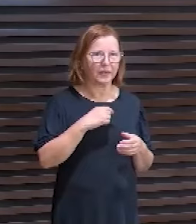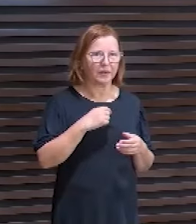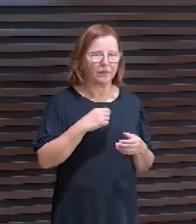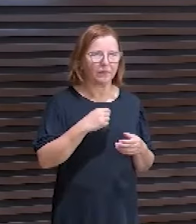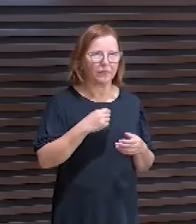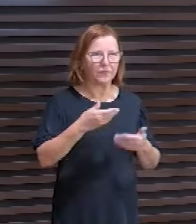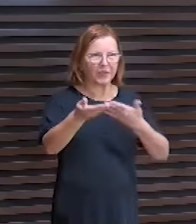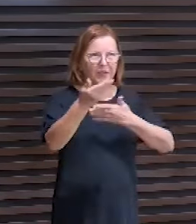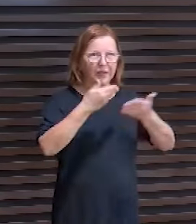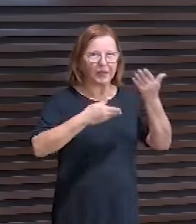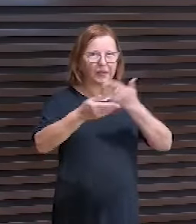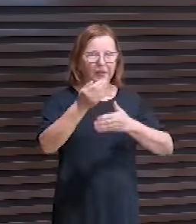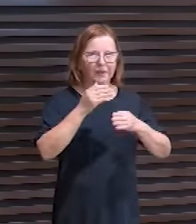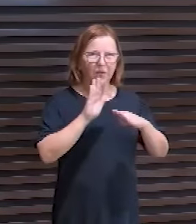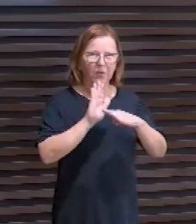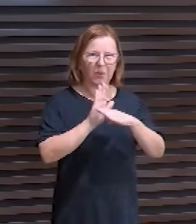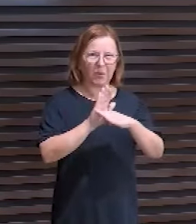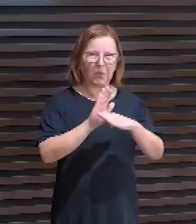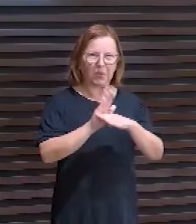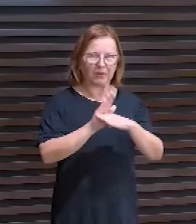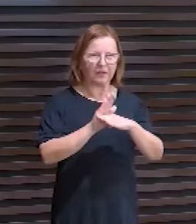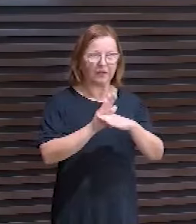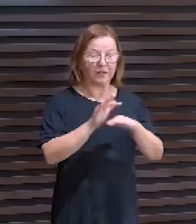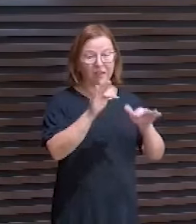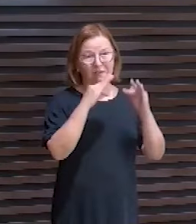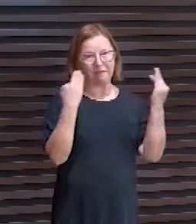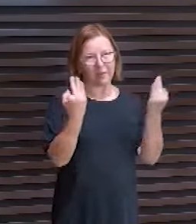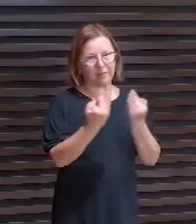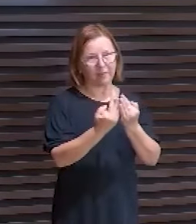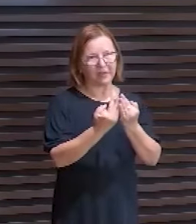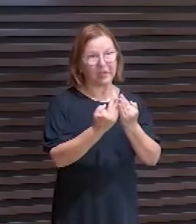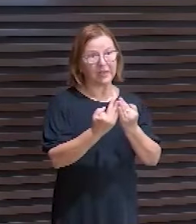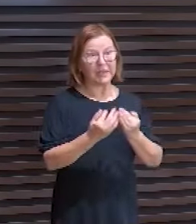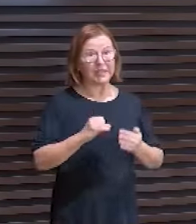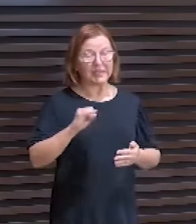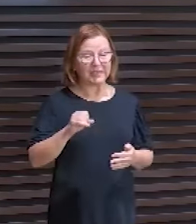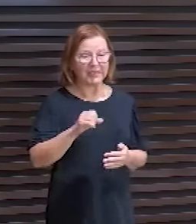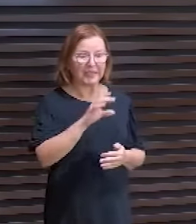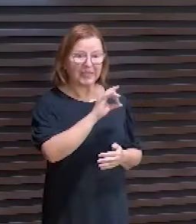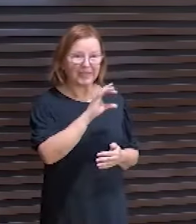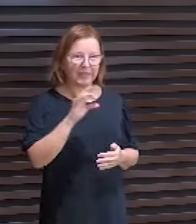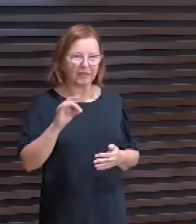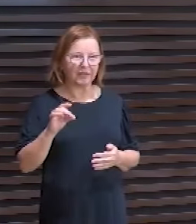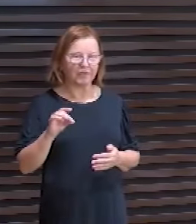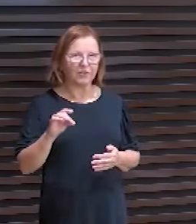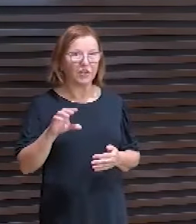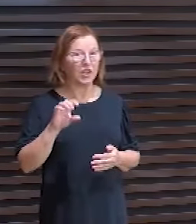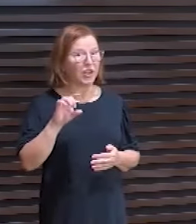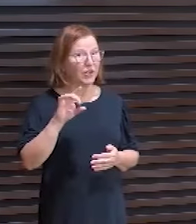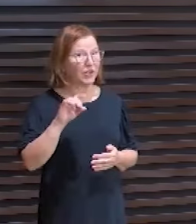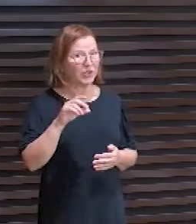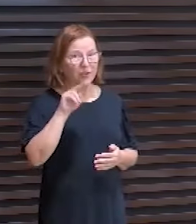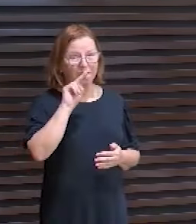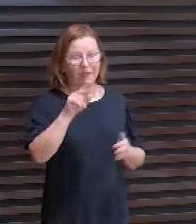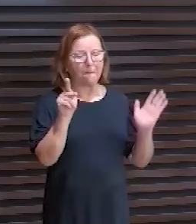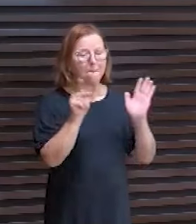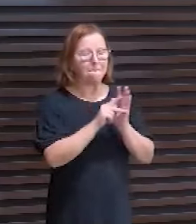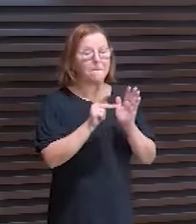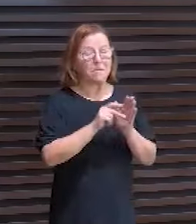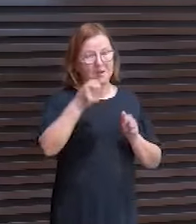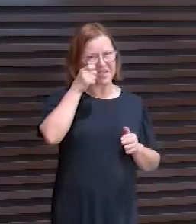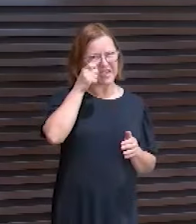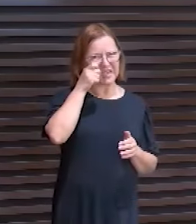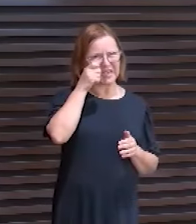relação colaborativa uma relação familiar onde cada um vê os seus próprios interesses pode